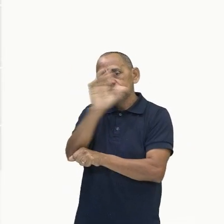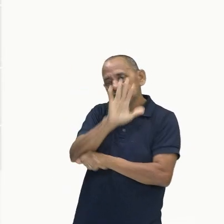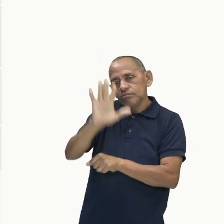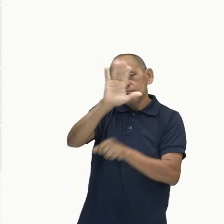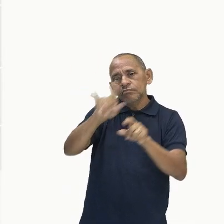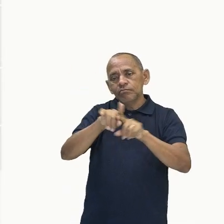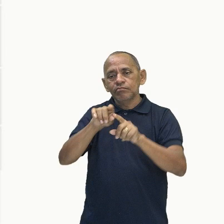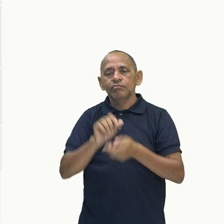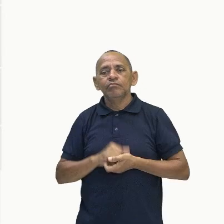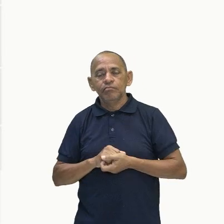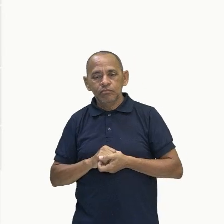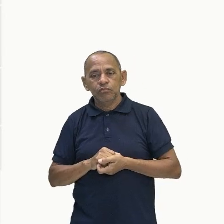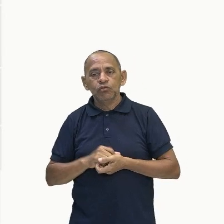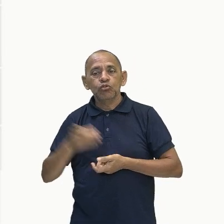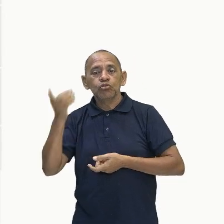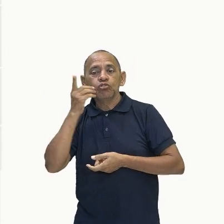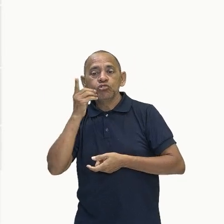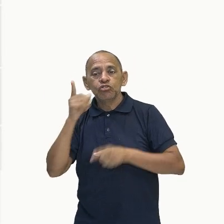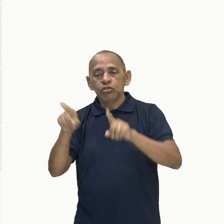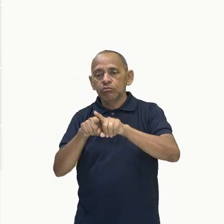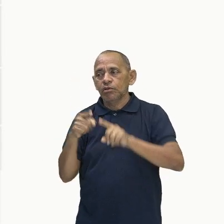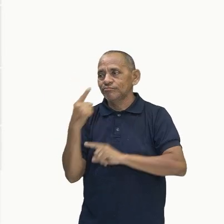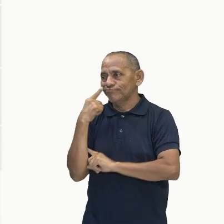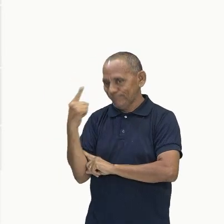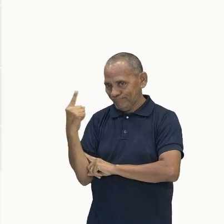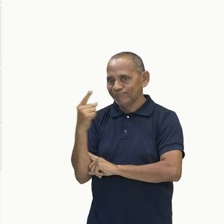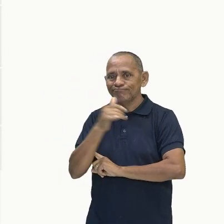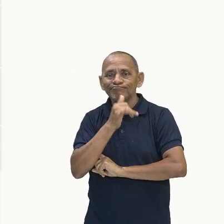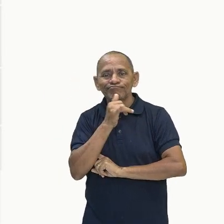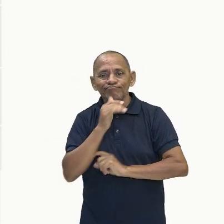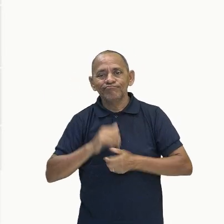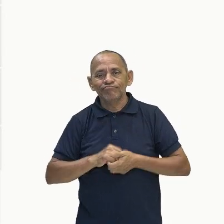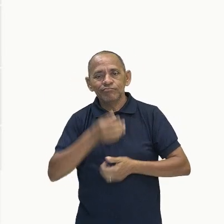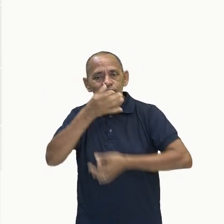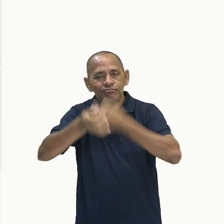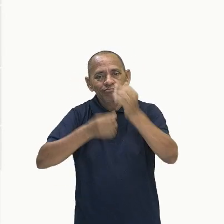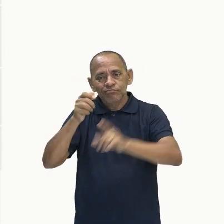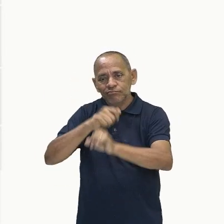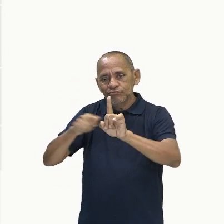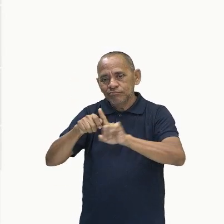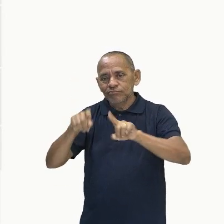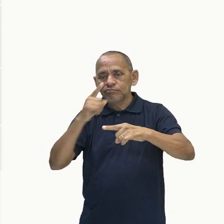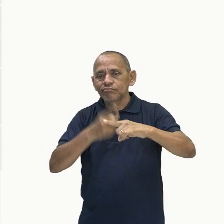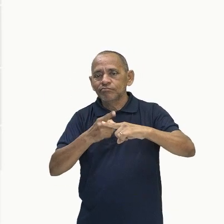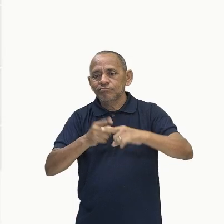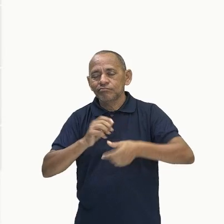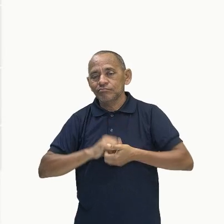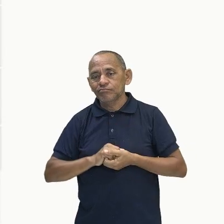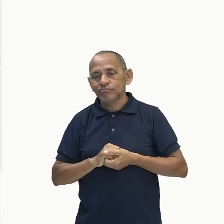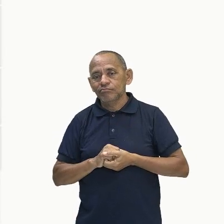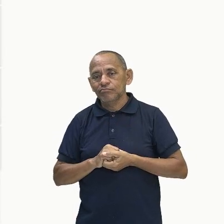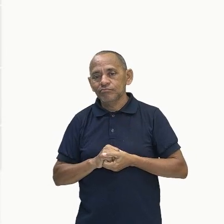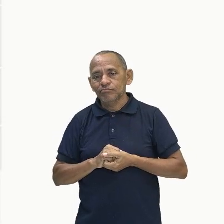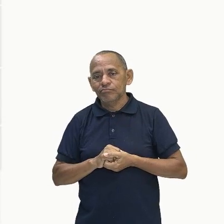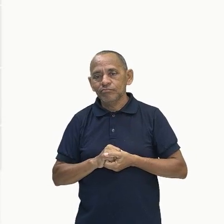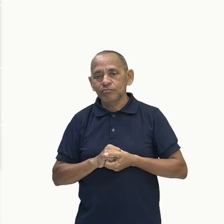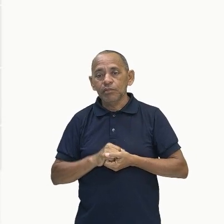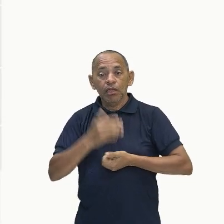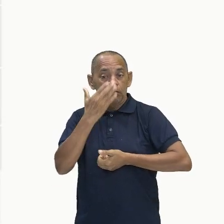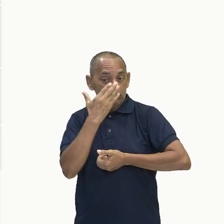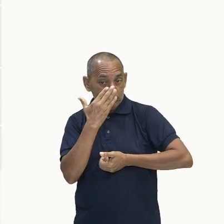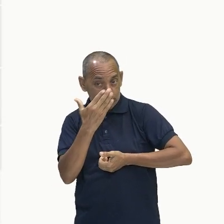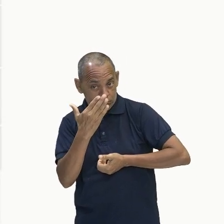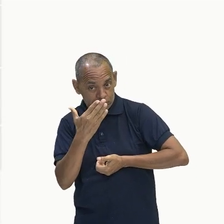folclore cotidiano, que é o caso desta tela, a crítica social. Por que as caras dos nossos trabalhadores não têm